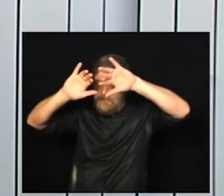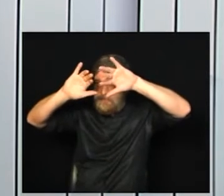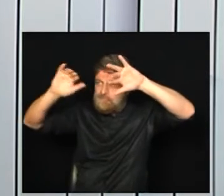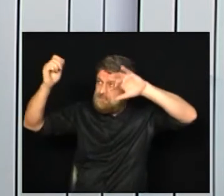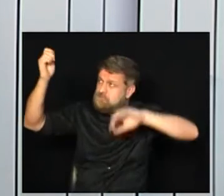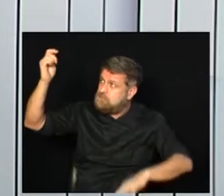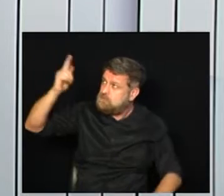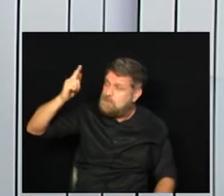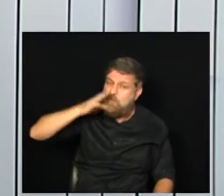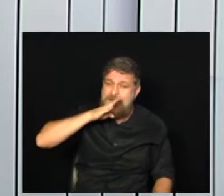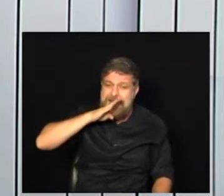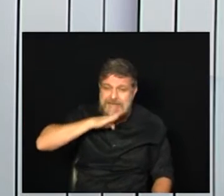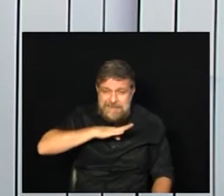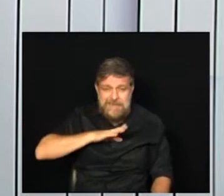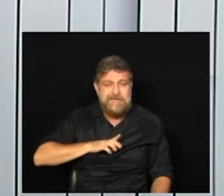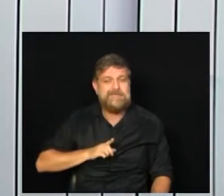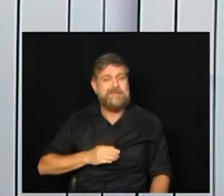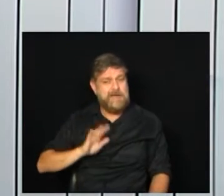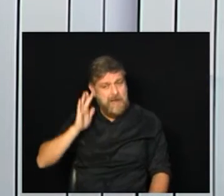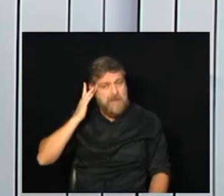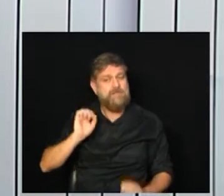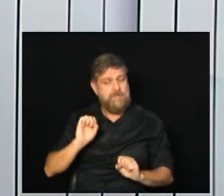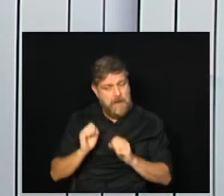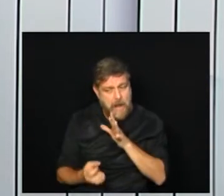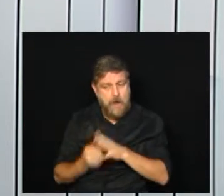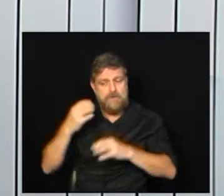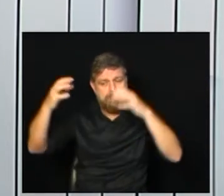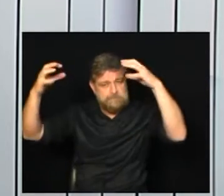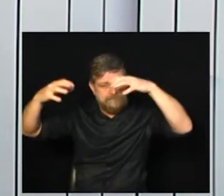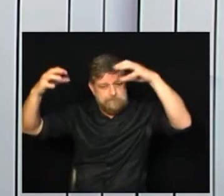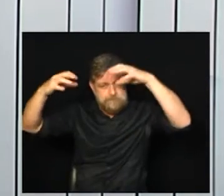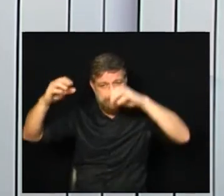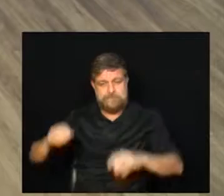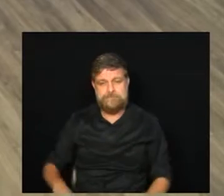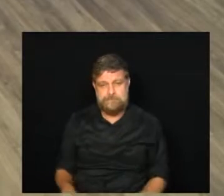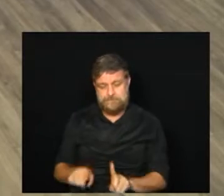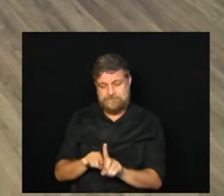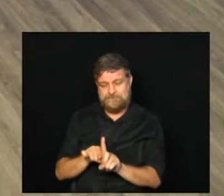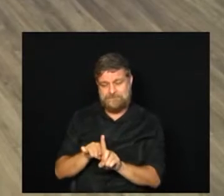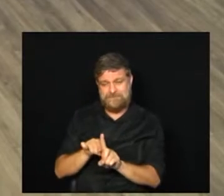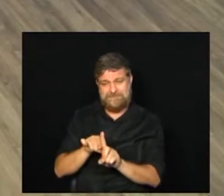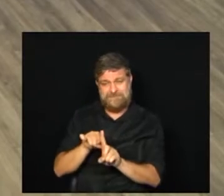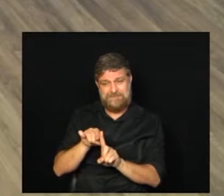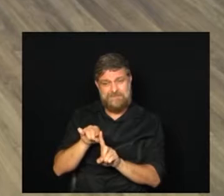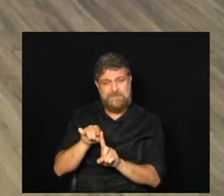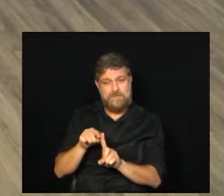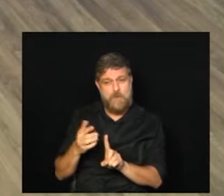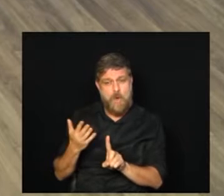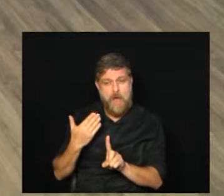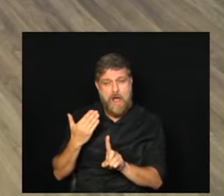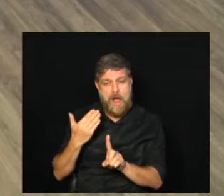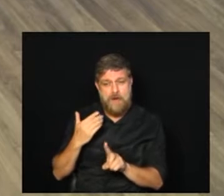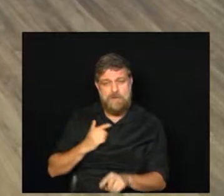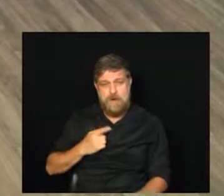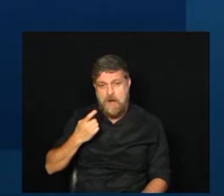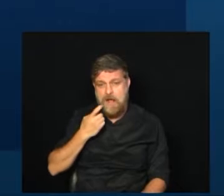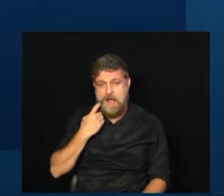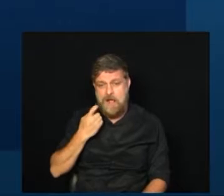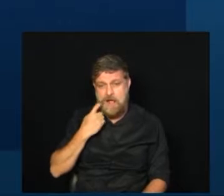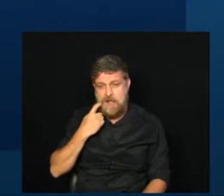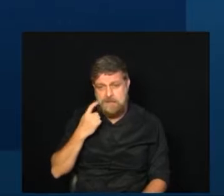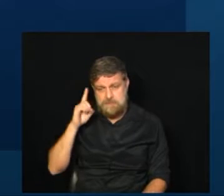e à tarde com previsão de chuva. Sobre as temperaturas, já estão aqui na minha tela, olha só. Amanhã, sexta-feira,